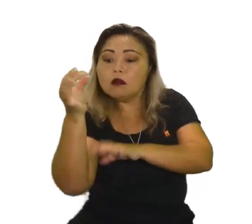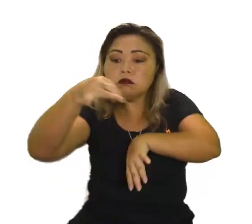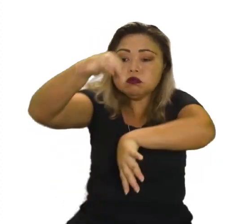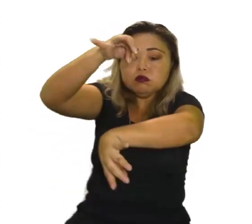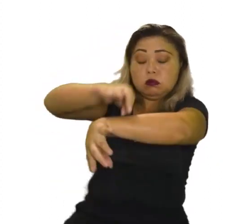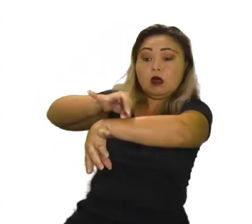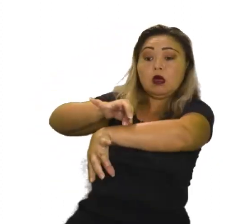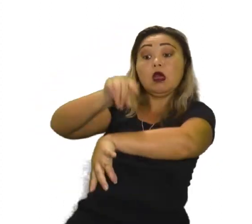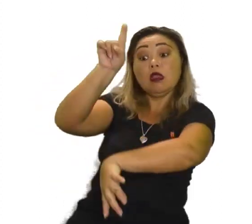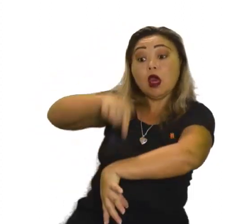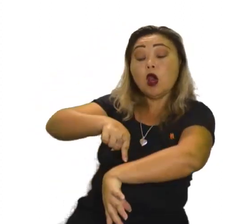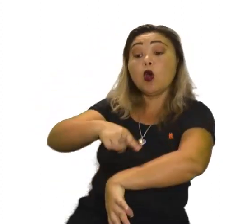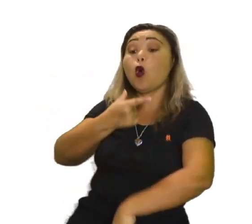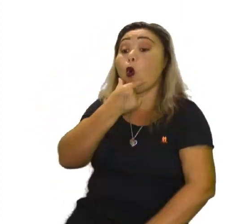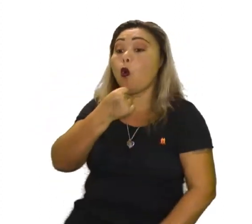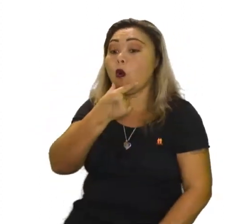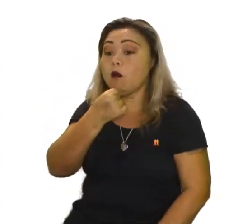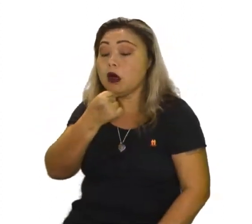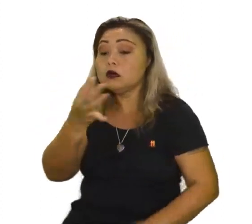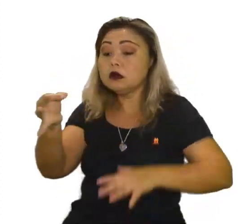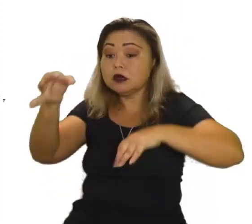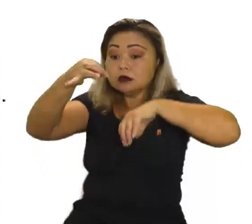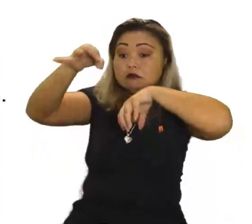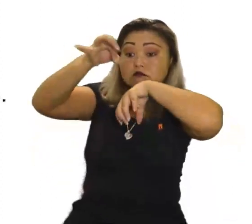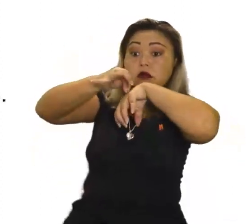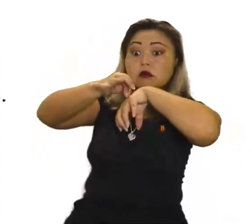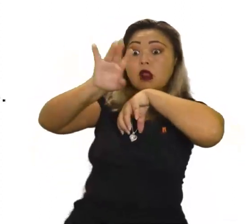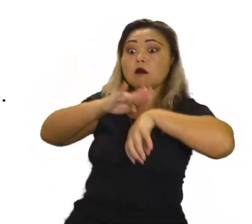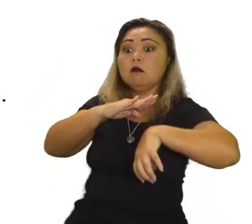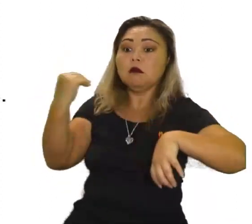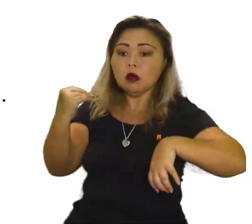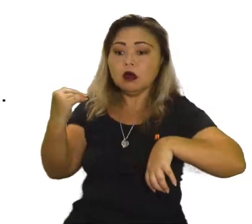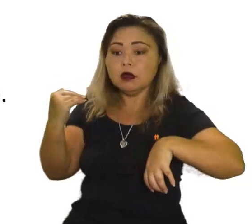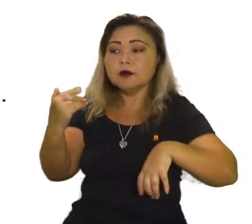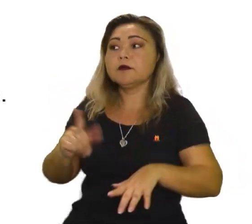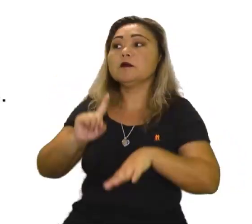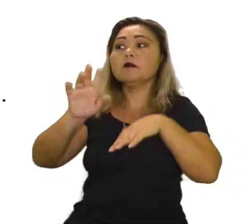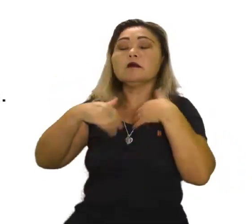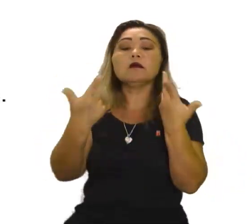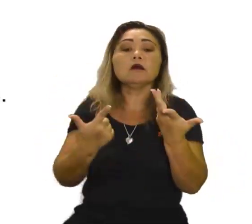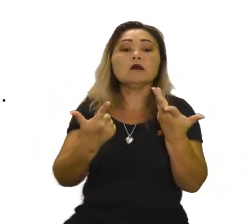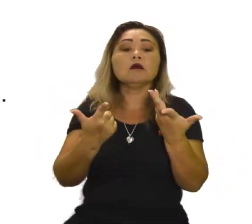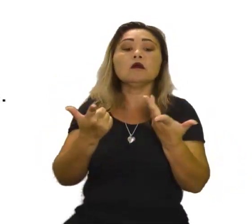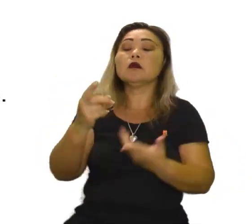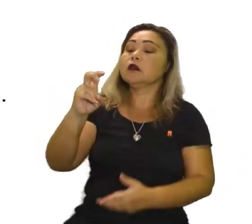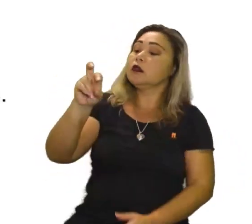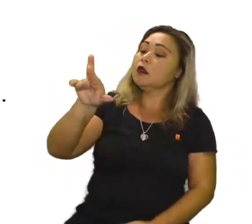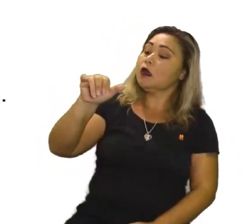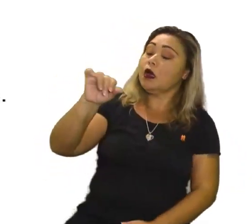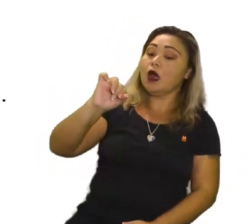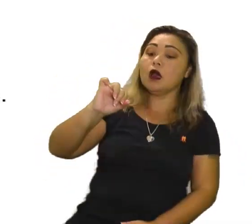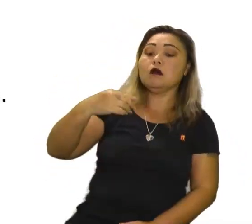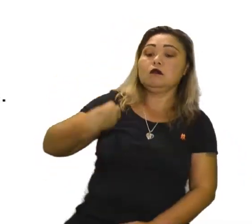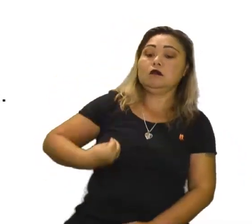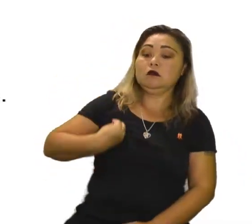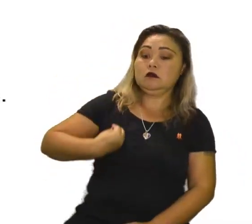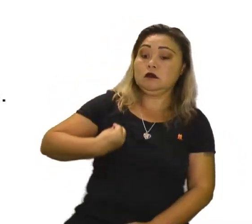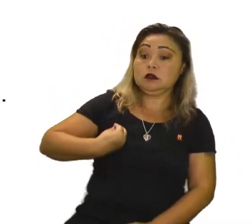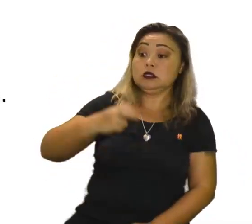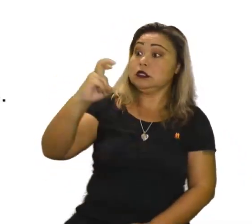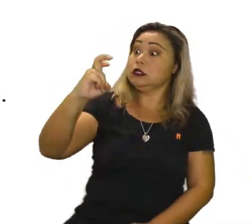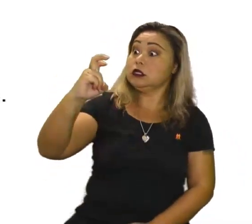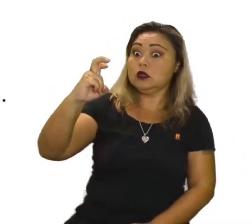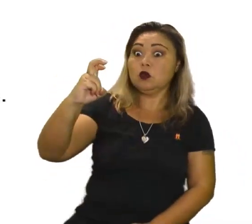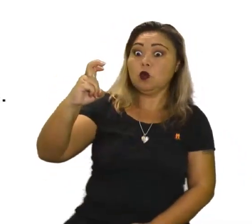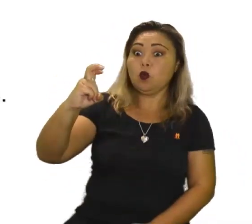cópula, ele morre, tá bom? A rainha pode viver até 5 anos, no entanto,